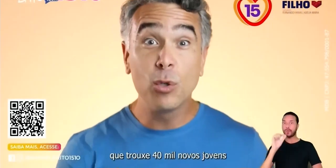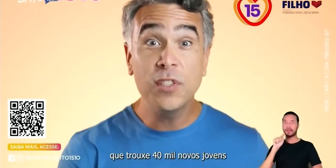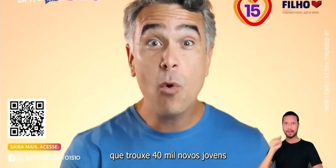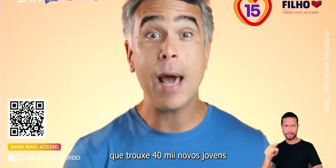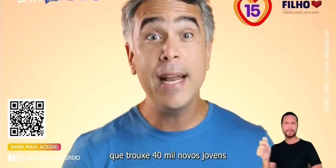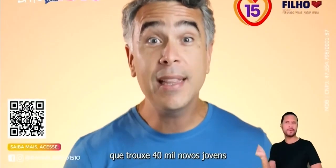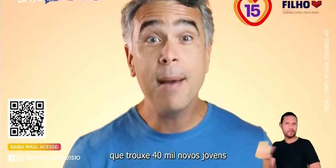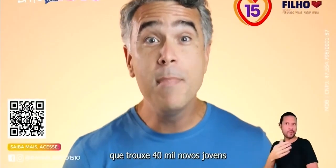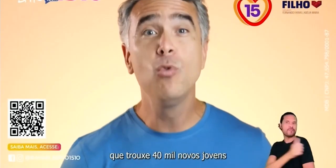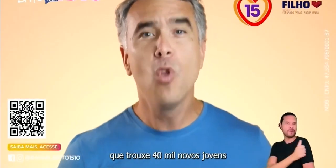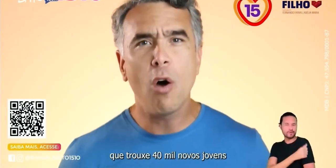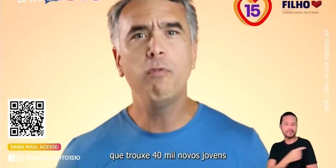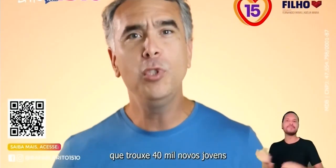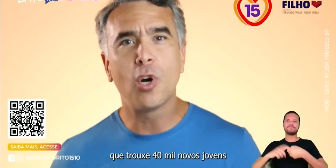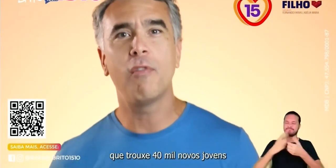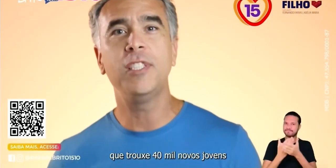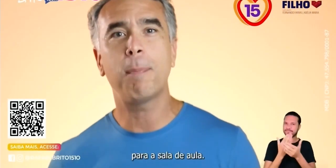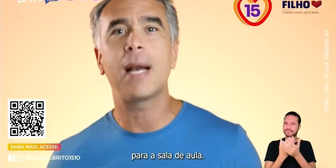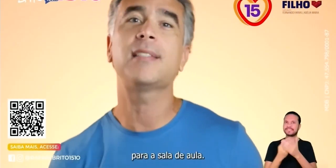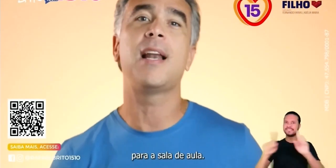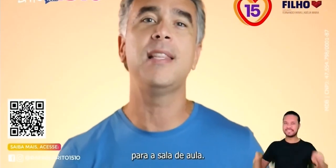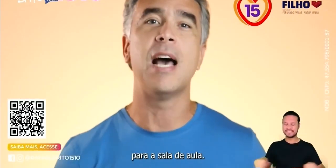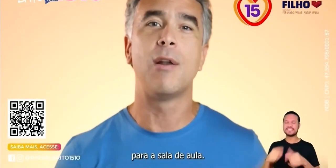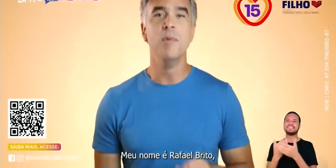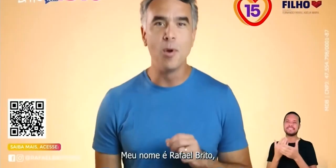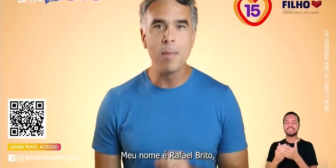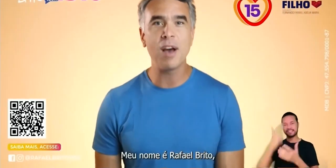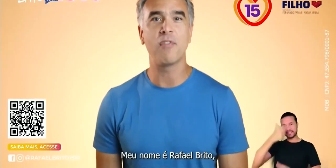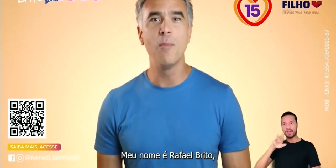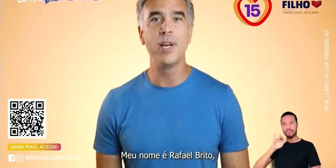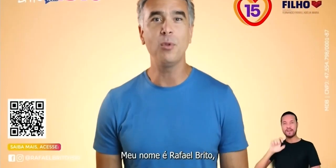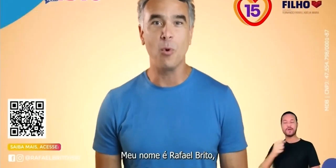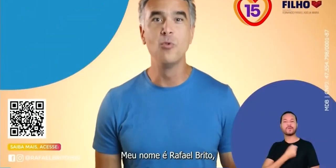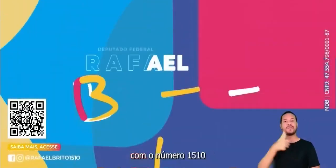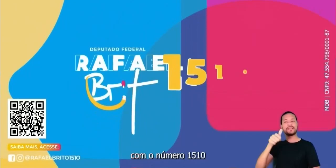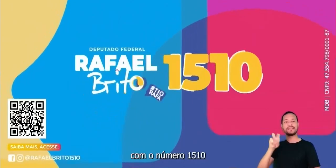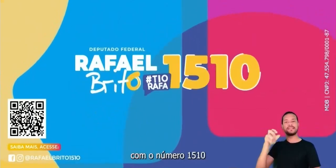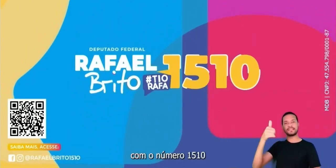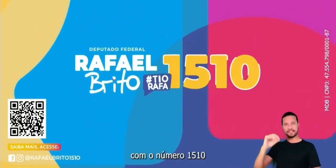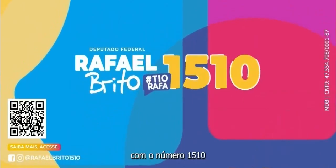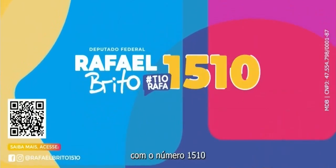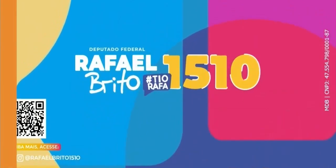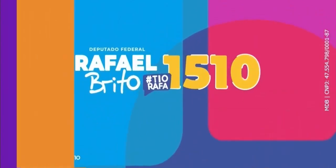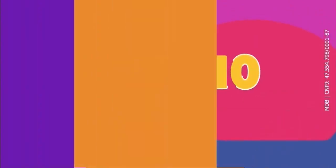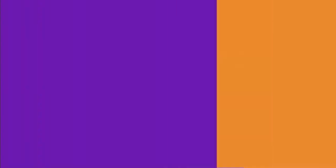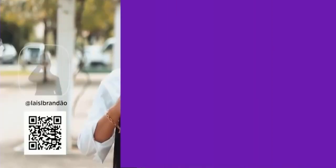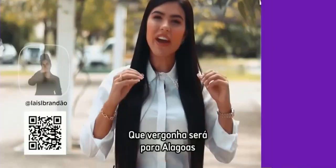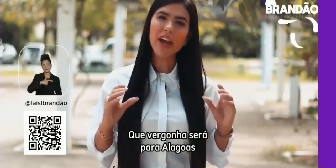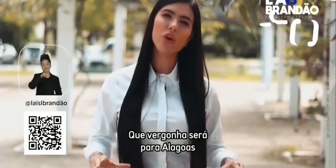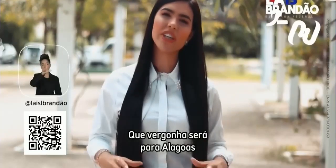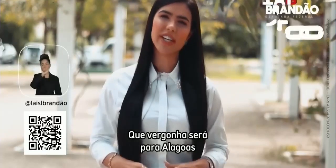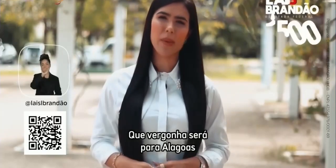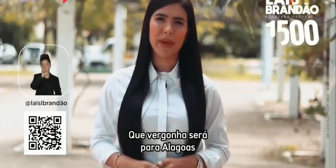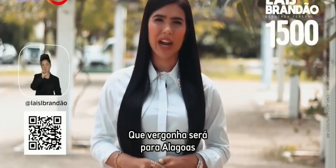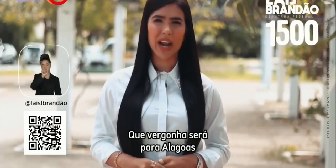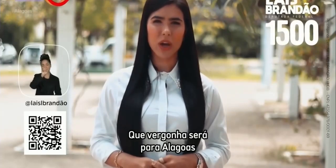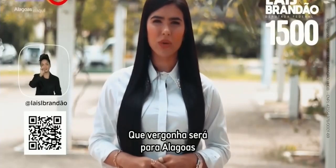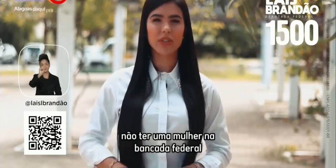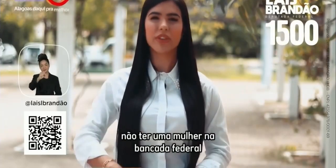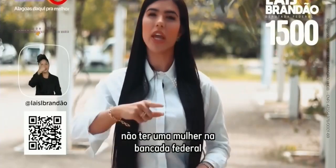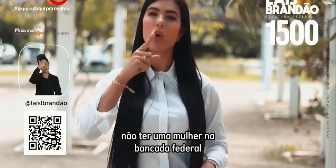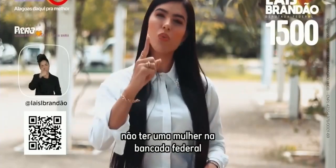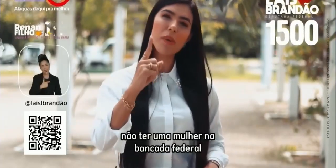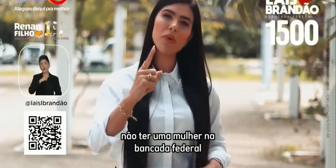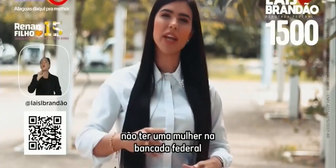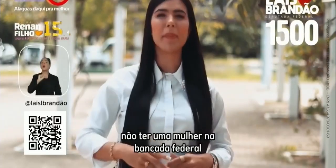10, que trouxe 40 mil novos jovens para a sala de aula. Meu nome é Rafael Brito, com o número 1510. Que vergonha será para